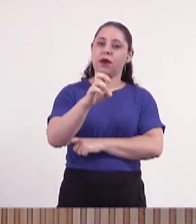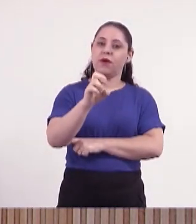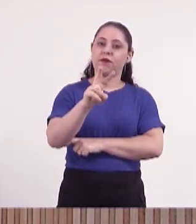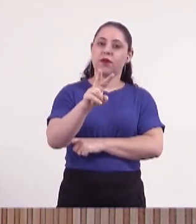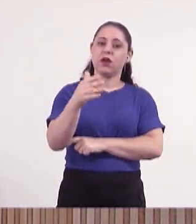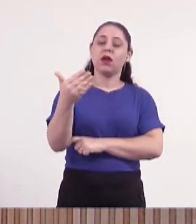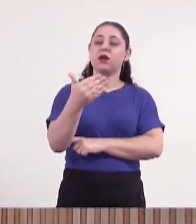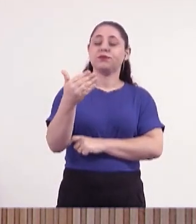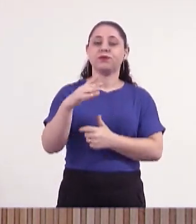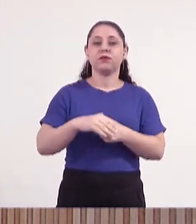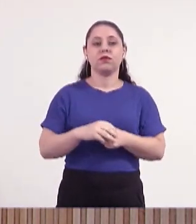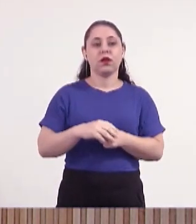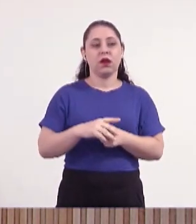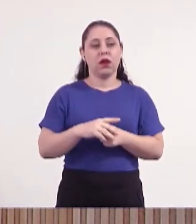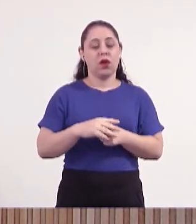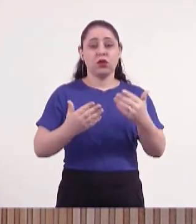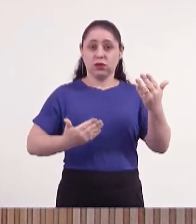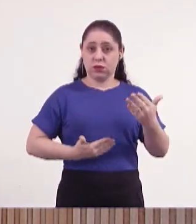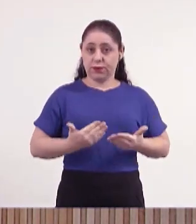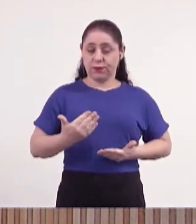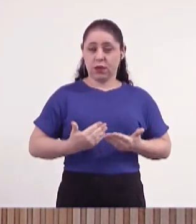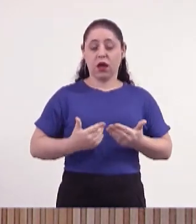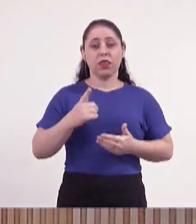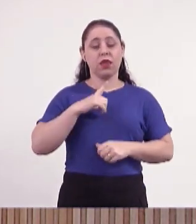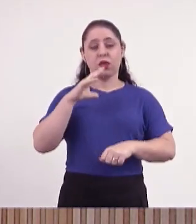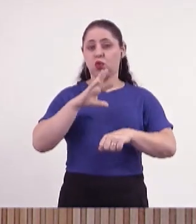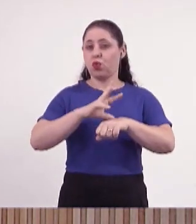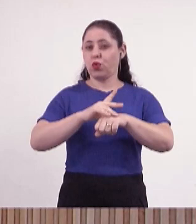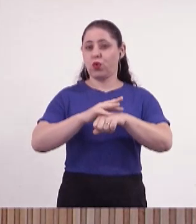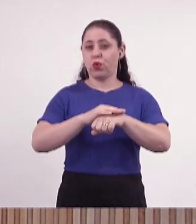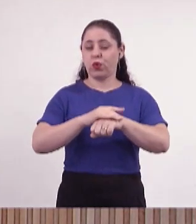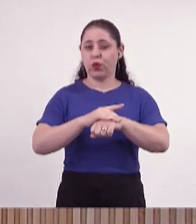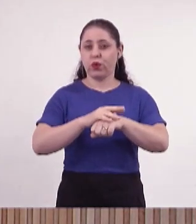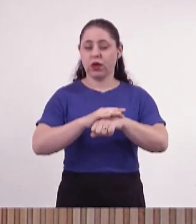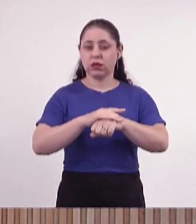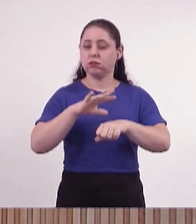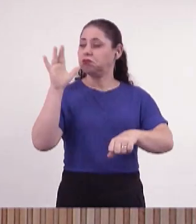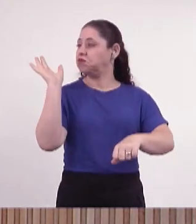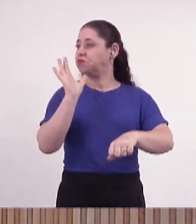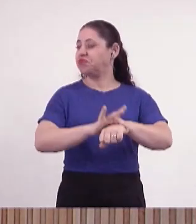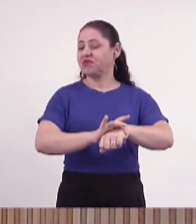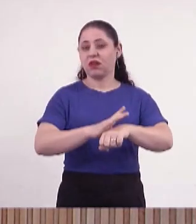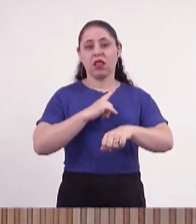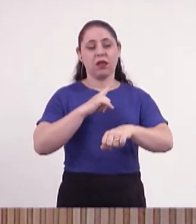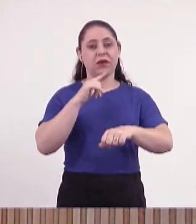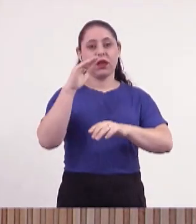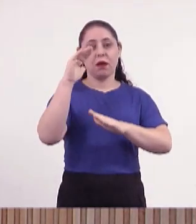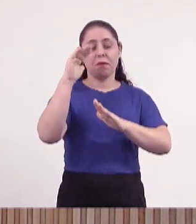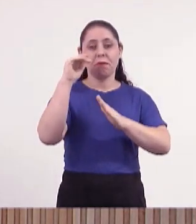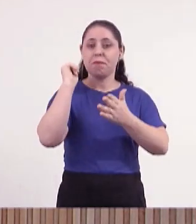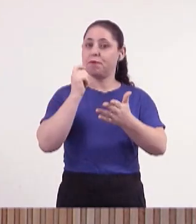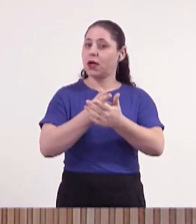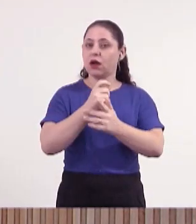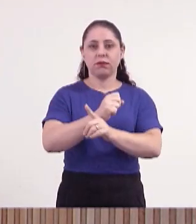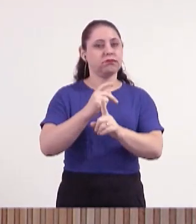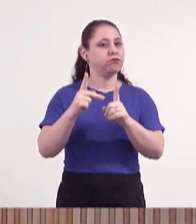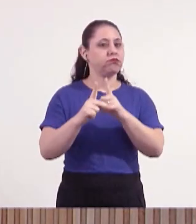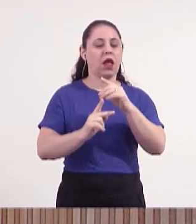Hoje, aqueles servidores com comorbidades incapacitantes estarão isentos da